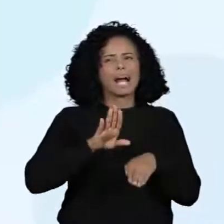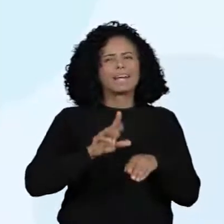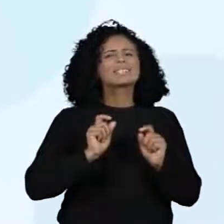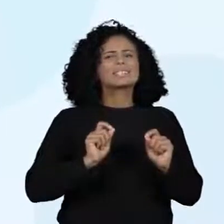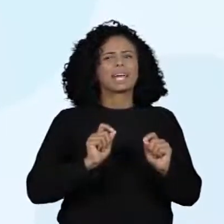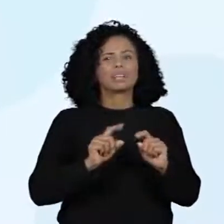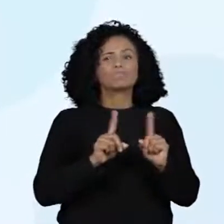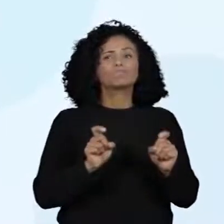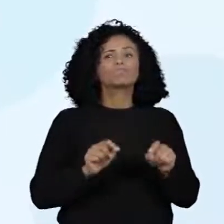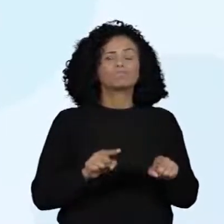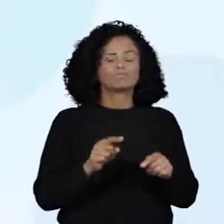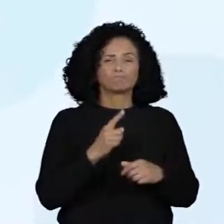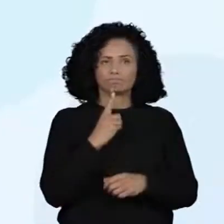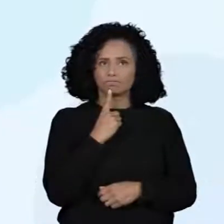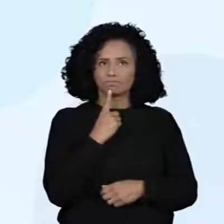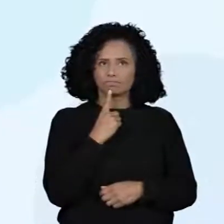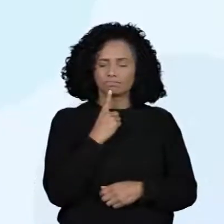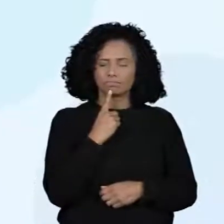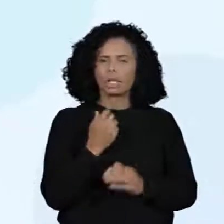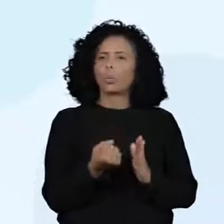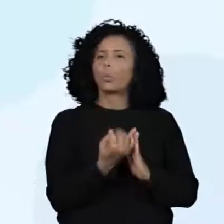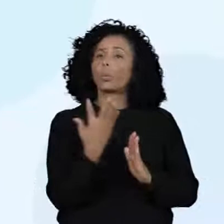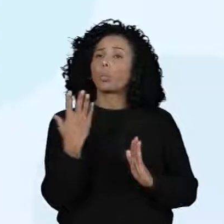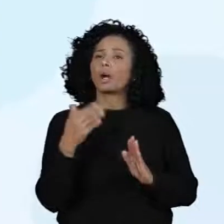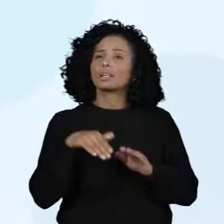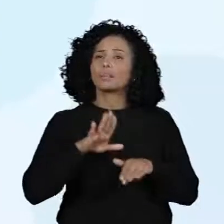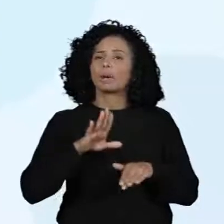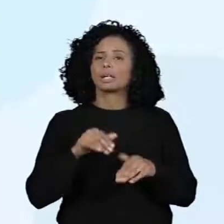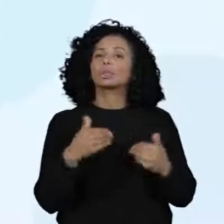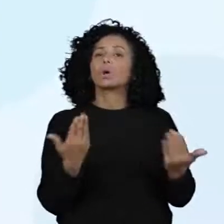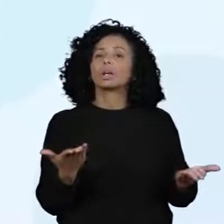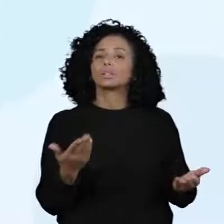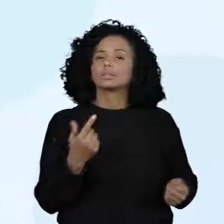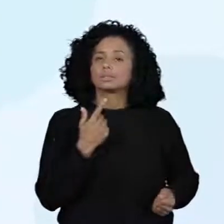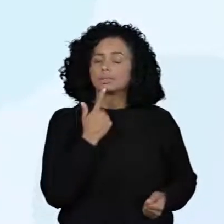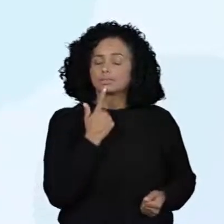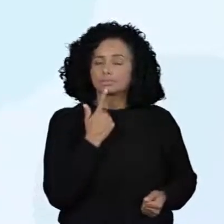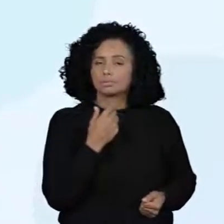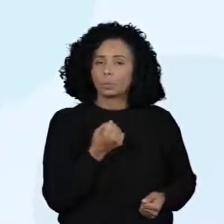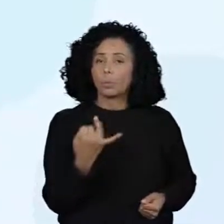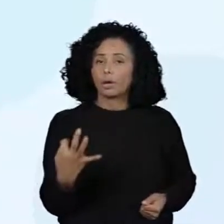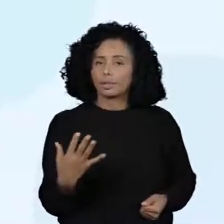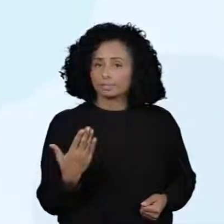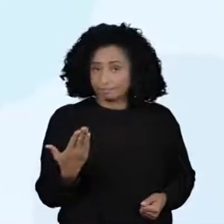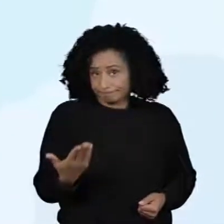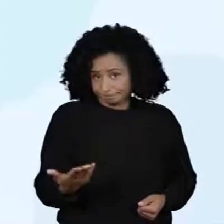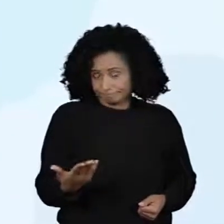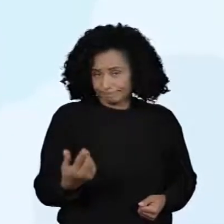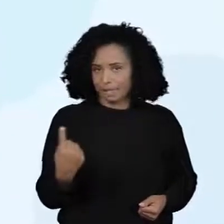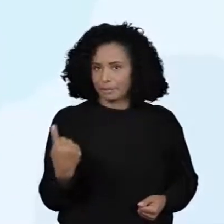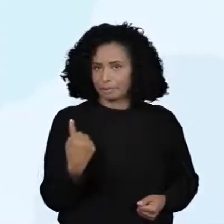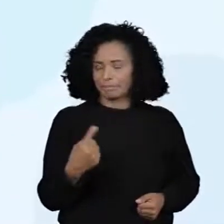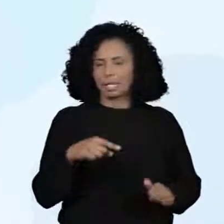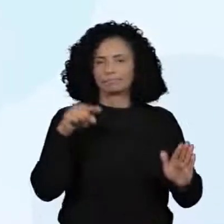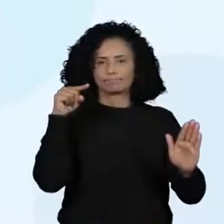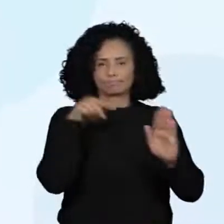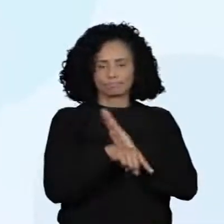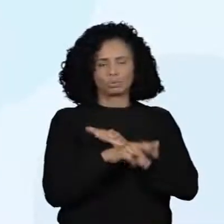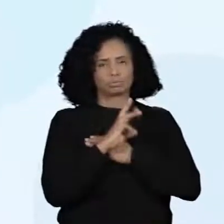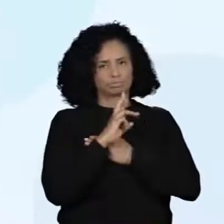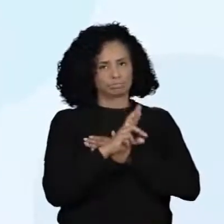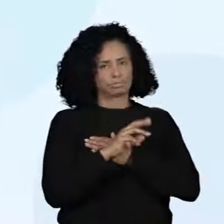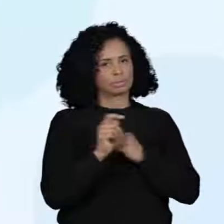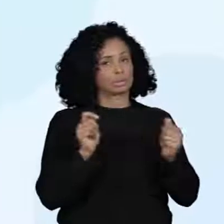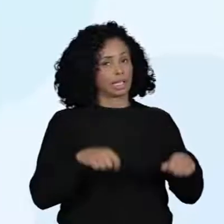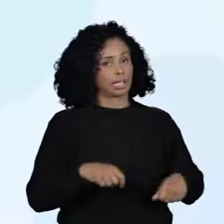quantas a mais. Então, só de olhar aí no enunciado, nós já conseguimos responder a primeira questão. Pro Joyce, nos